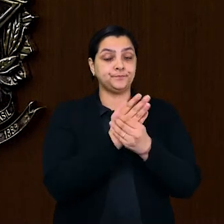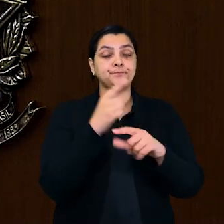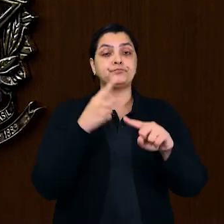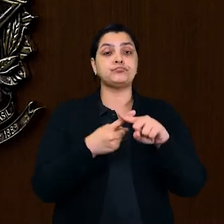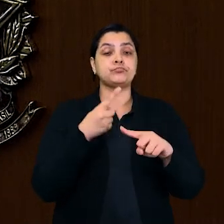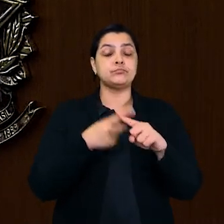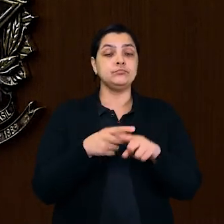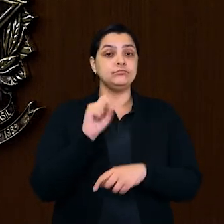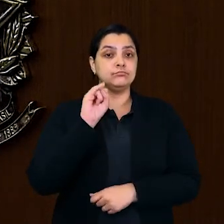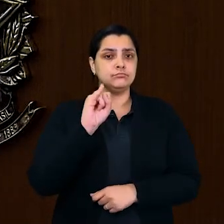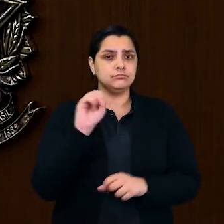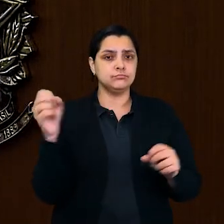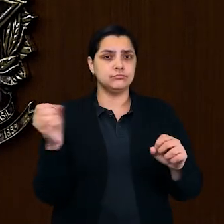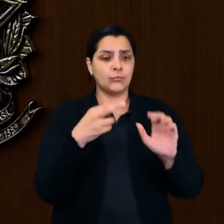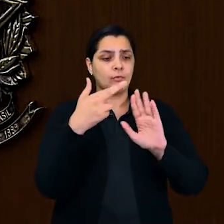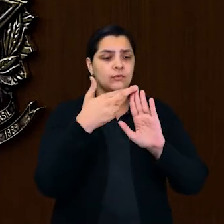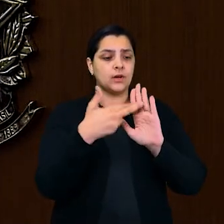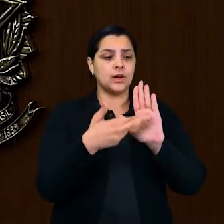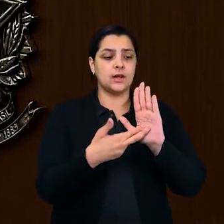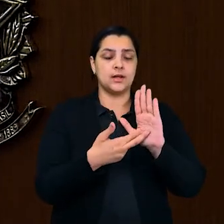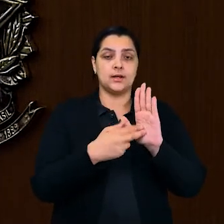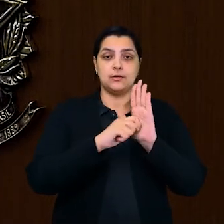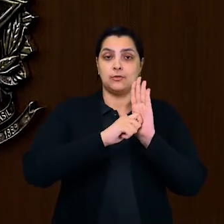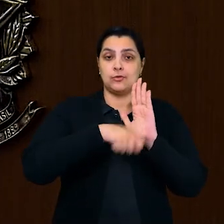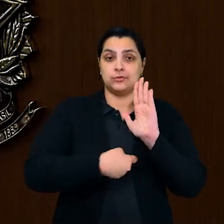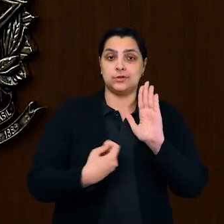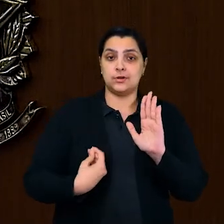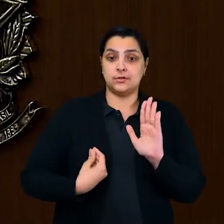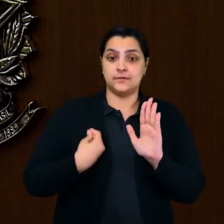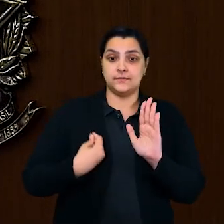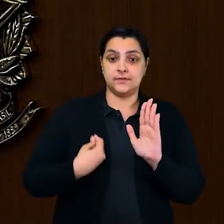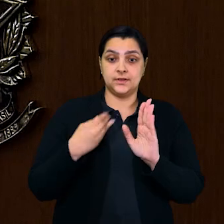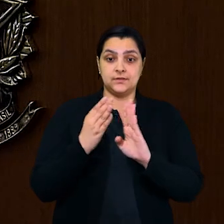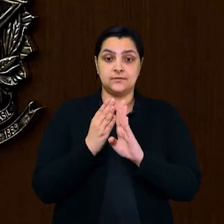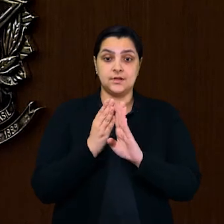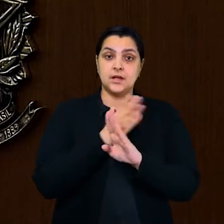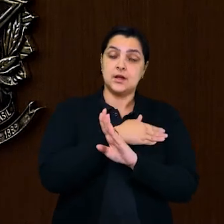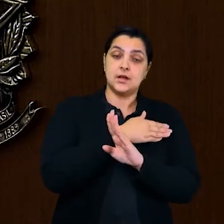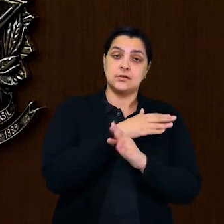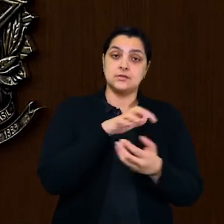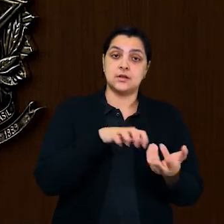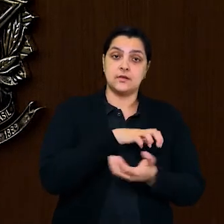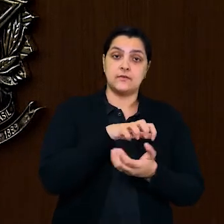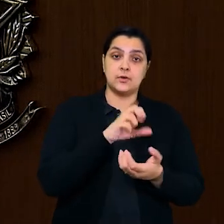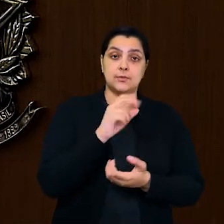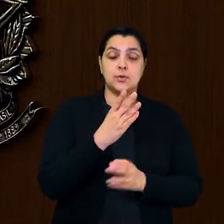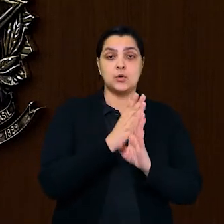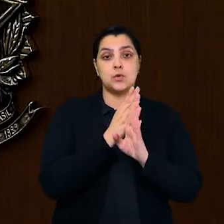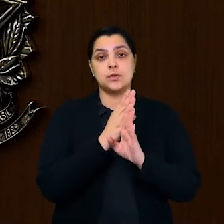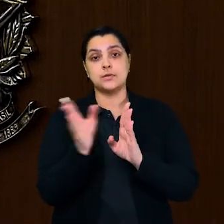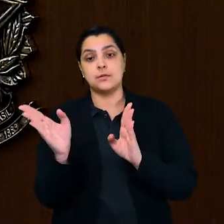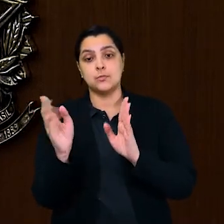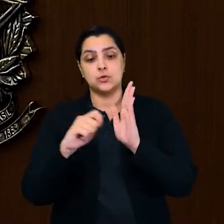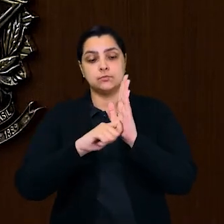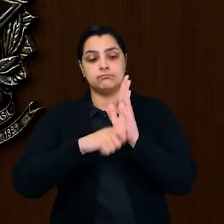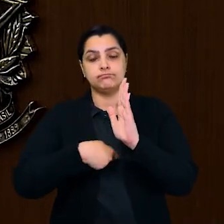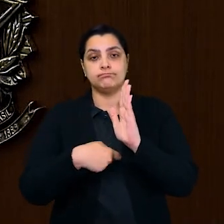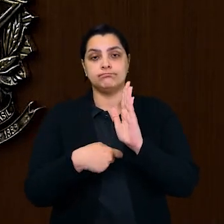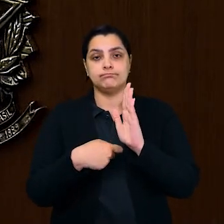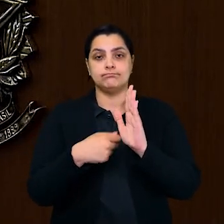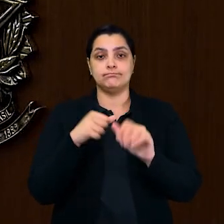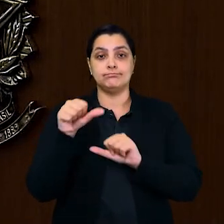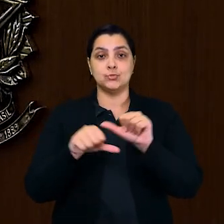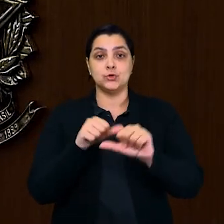processo era se a nova regra atingiria contratos vigentes antes da reforma ou apenas os firmados